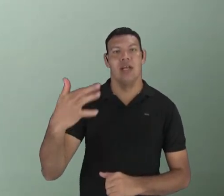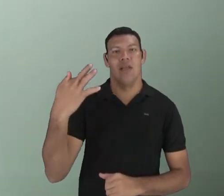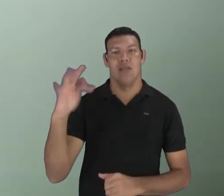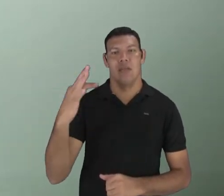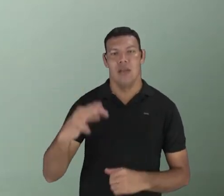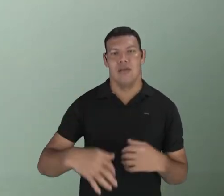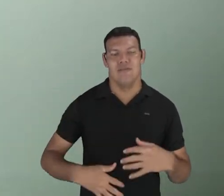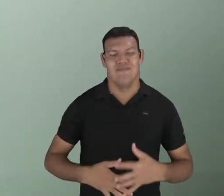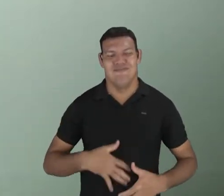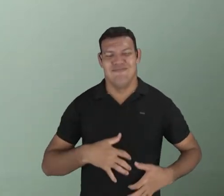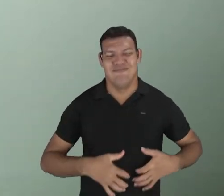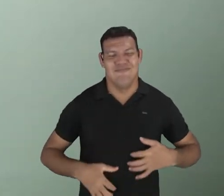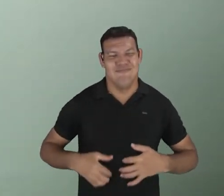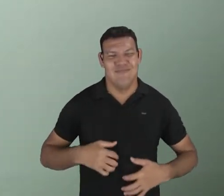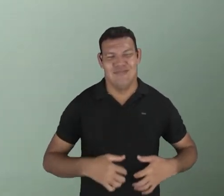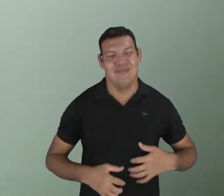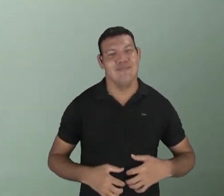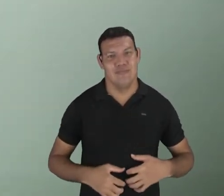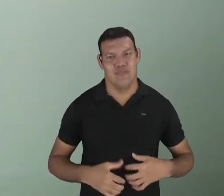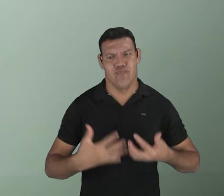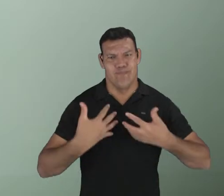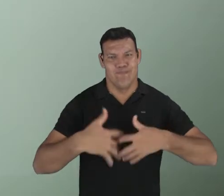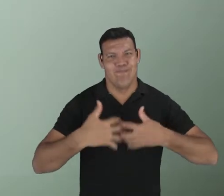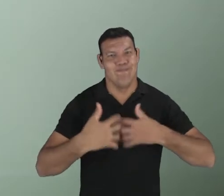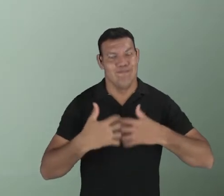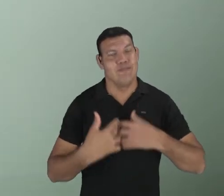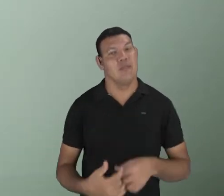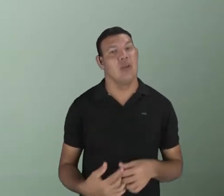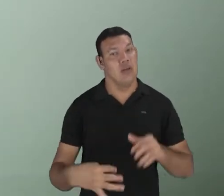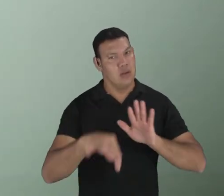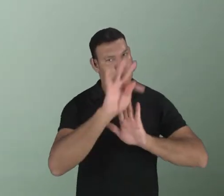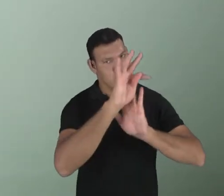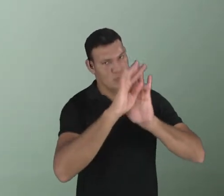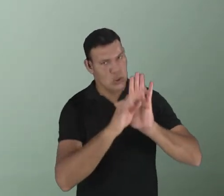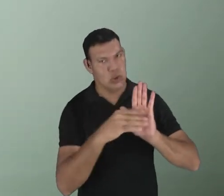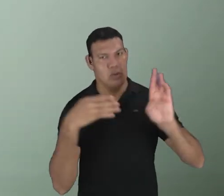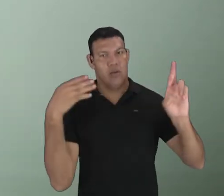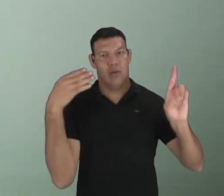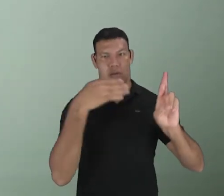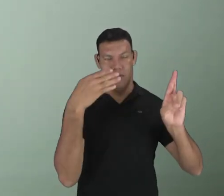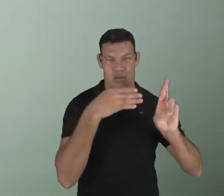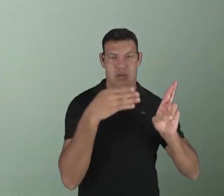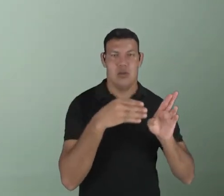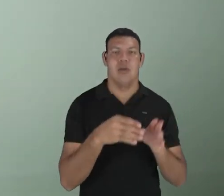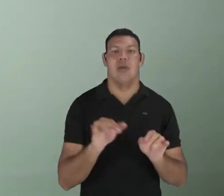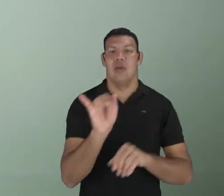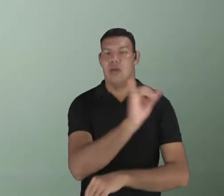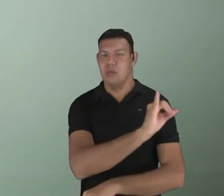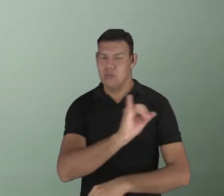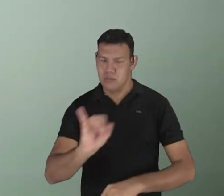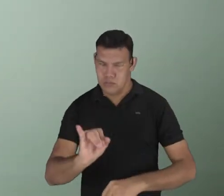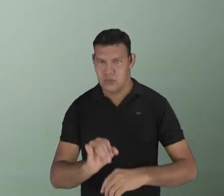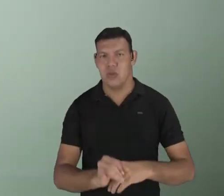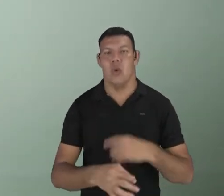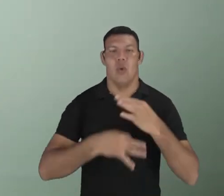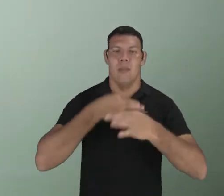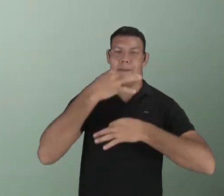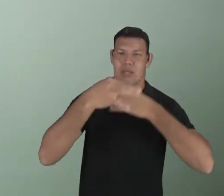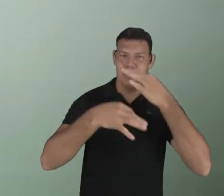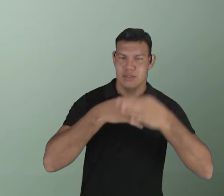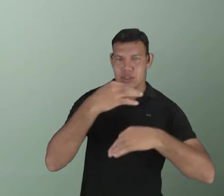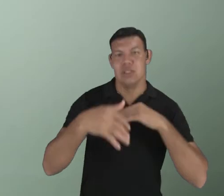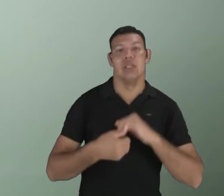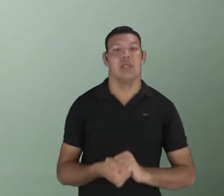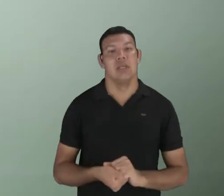Olha a confusão que não daria. Então, esses textos de função referencial que buscam instruir, que buscam falar sobre a opinião,